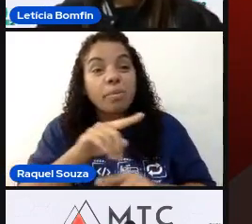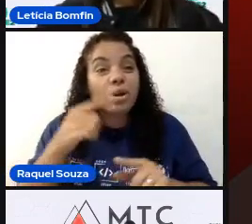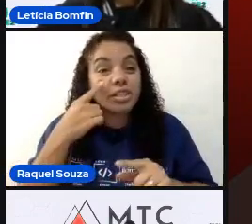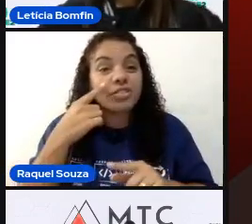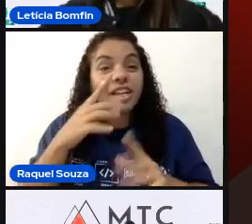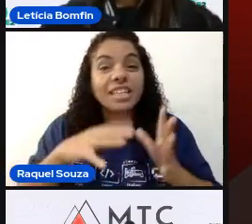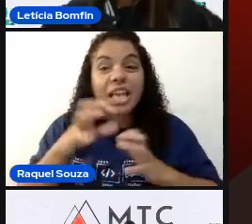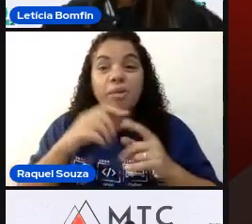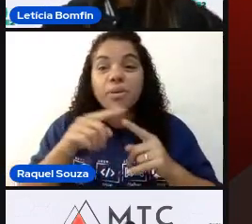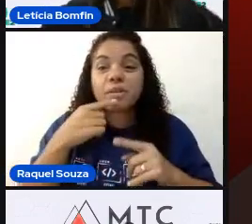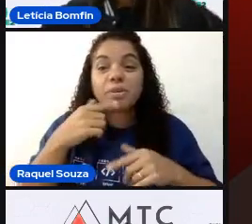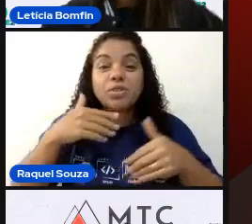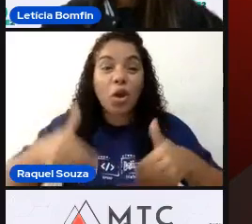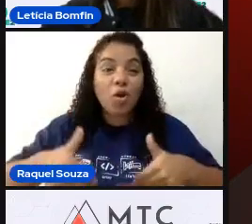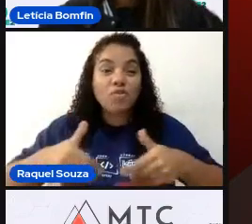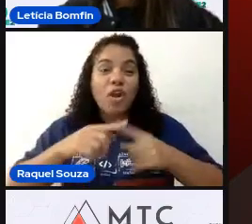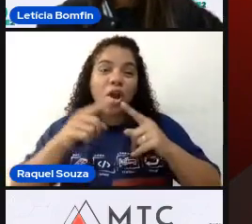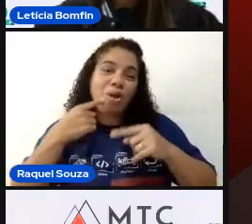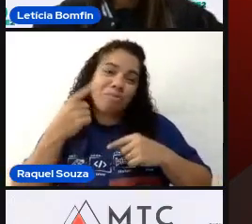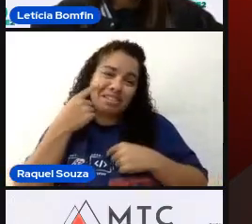O pessoal ia com fome. Eu já vi, né?